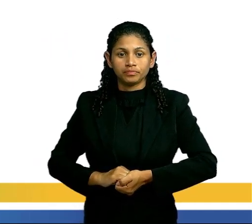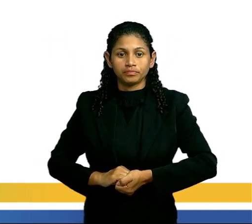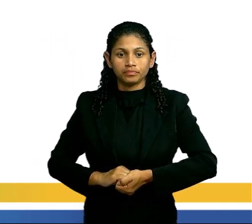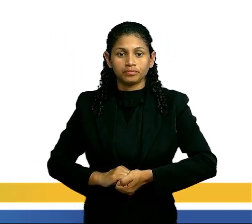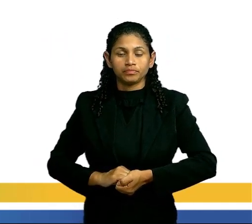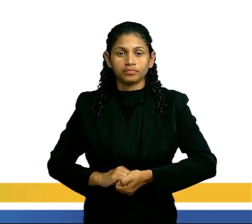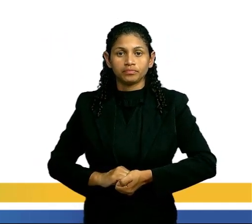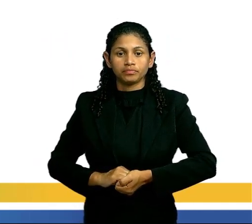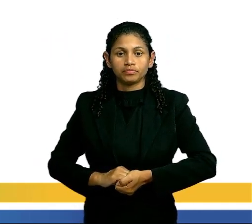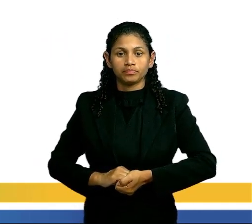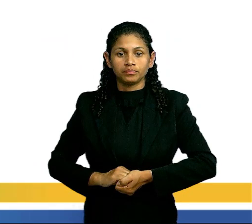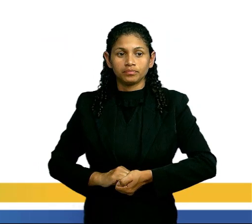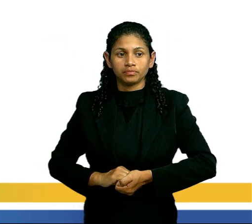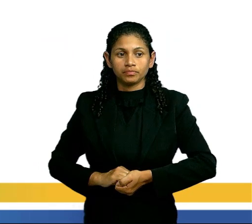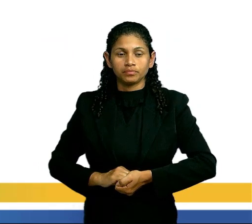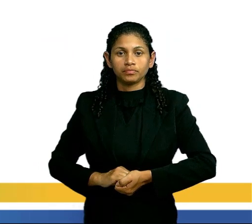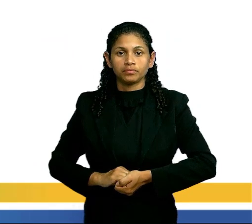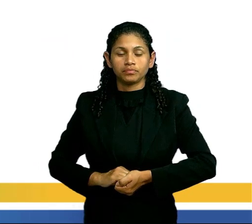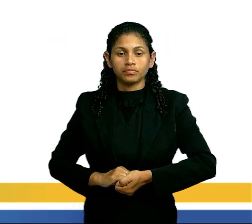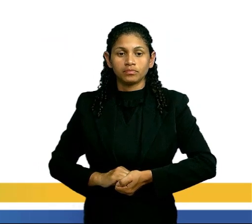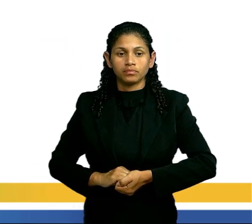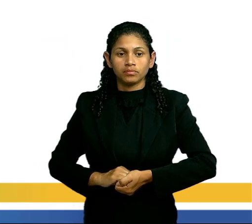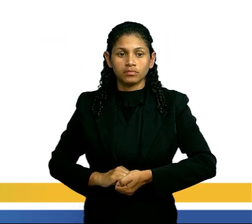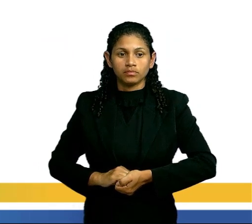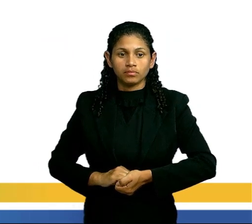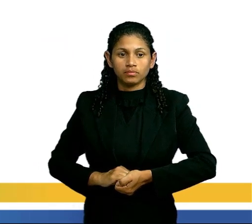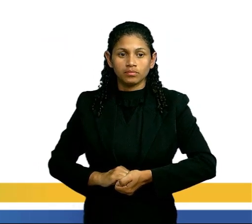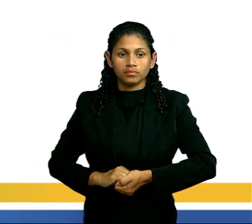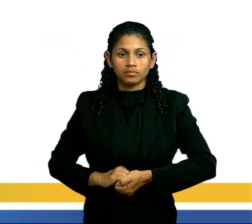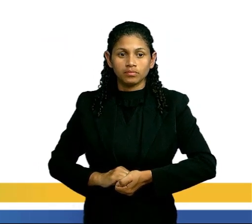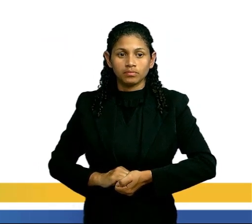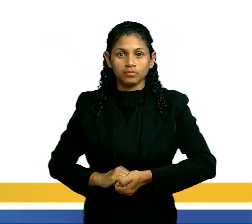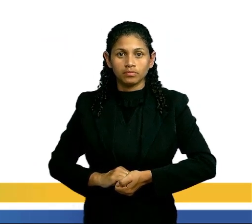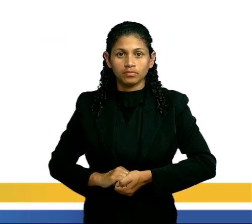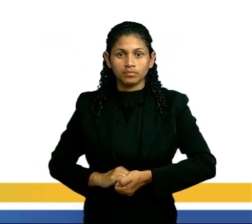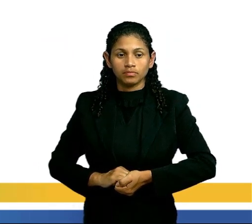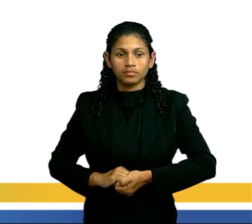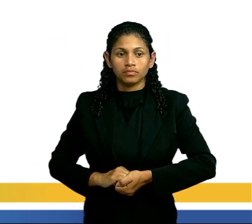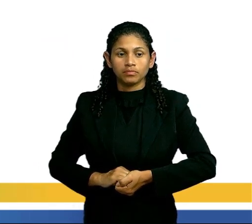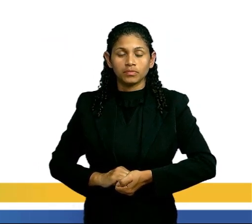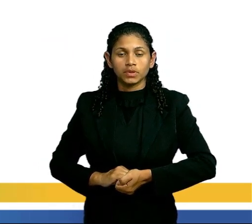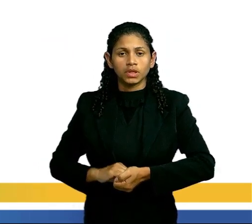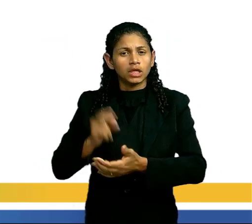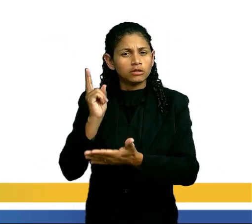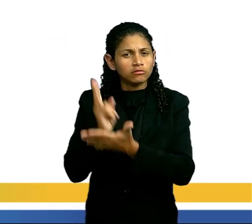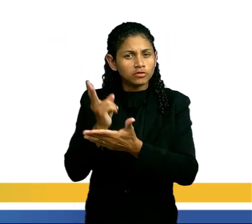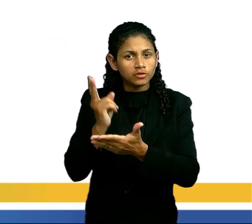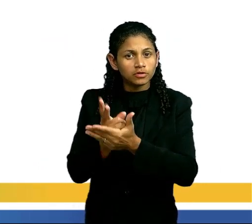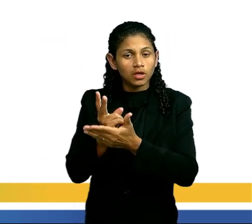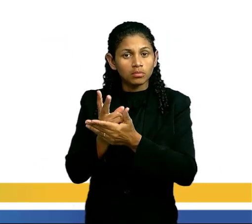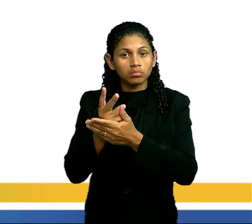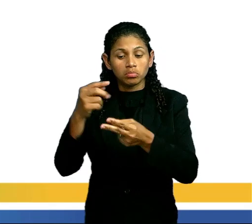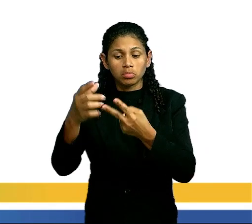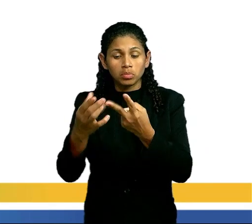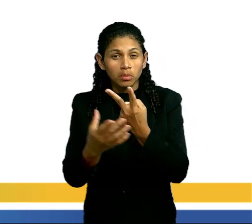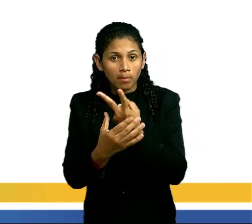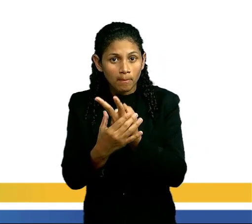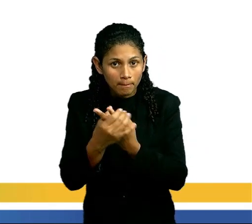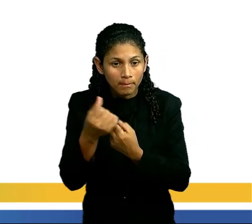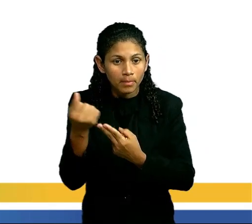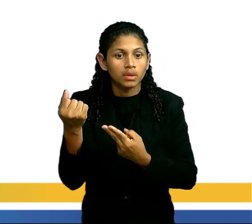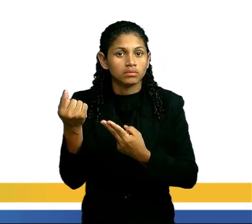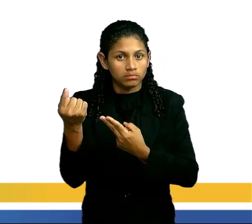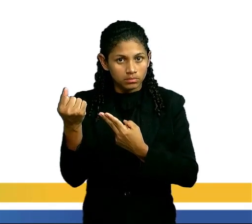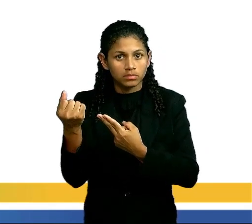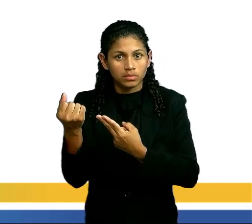aí sempre em par, né? Porque aparece em um lado na oração principal e no outro lado